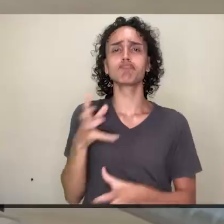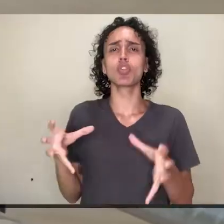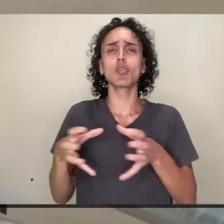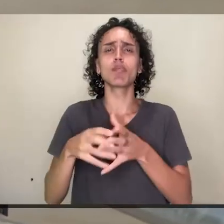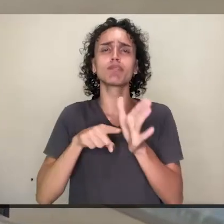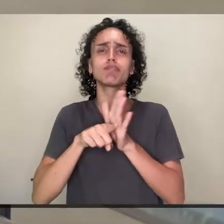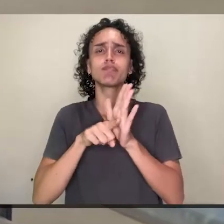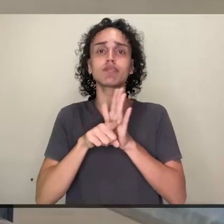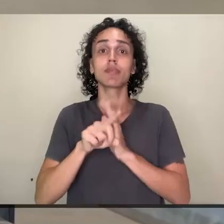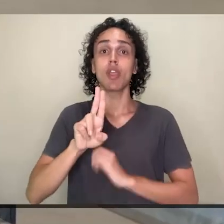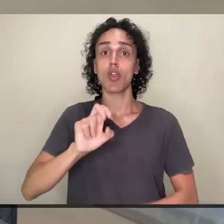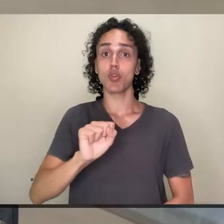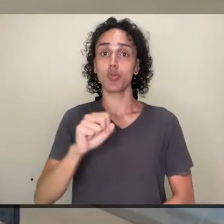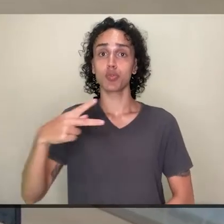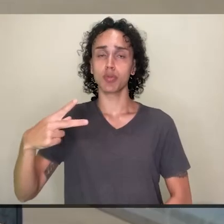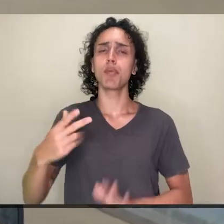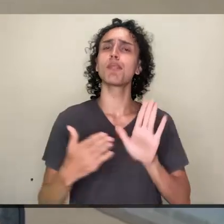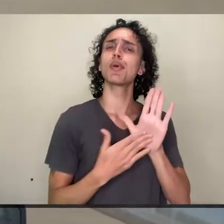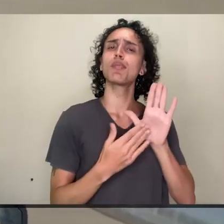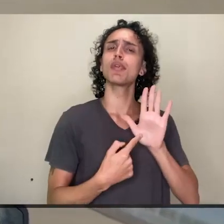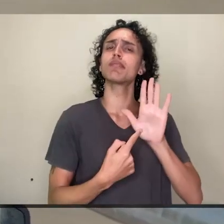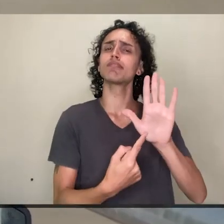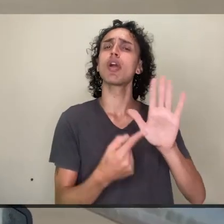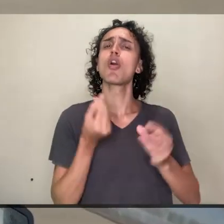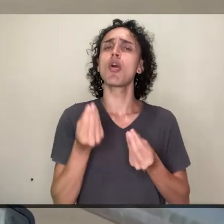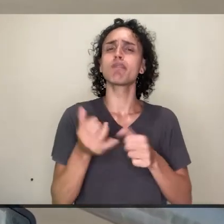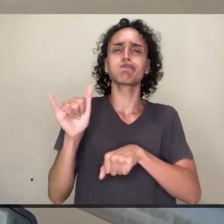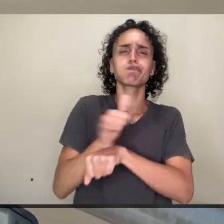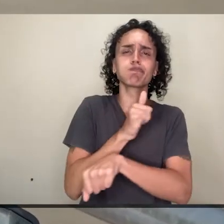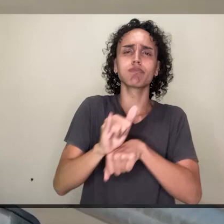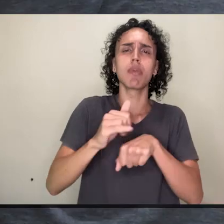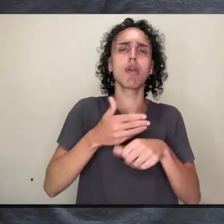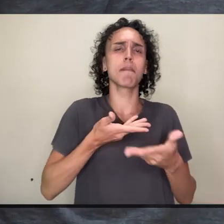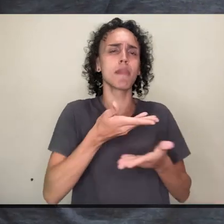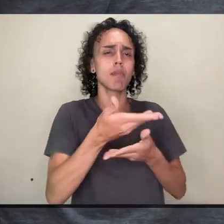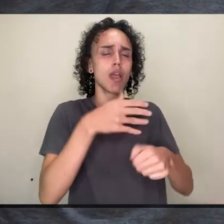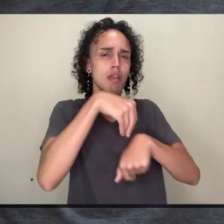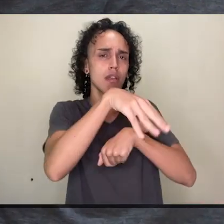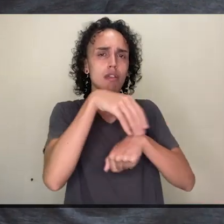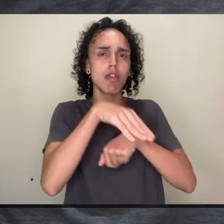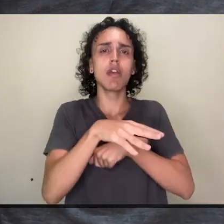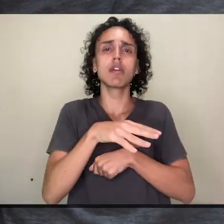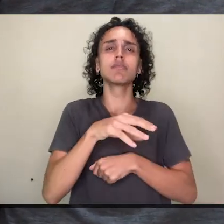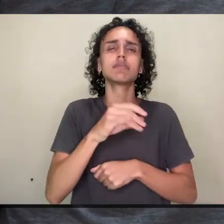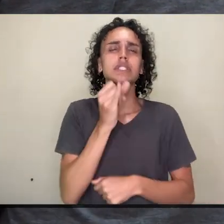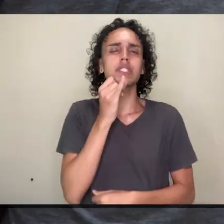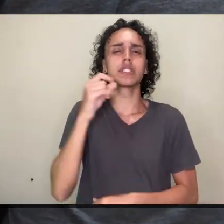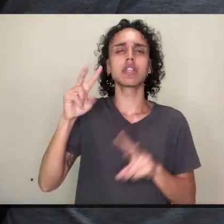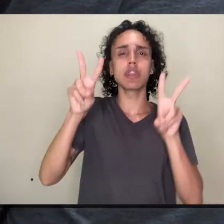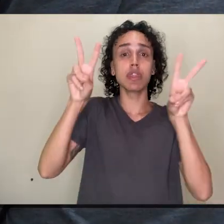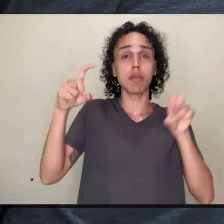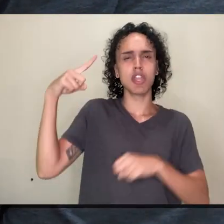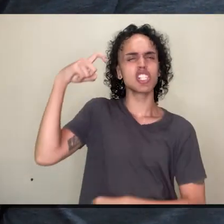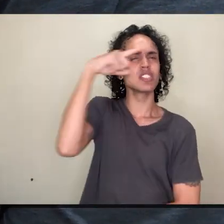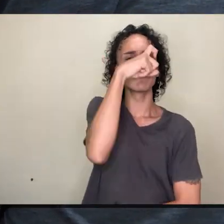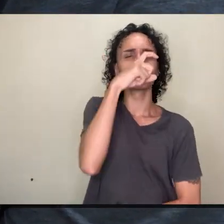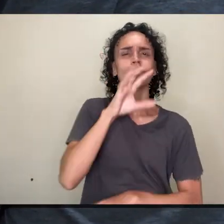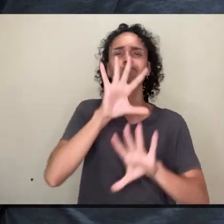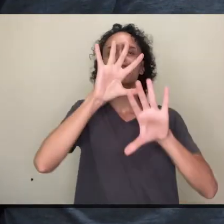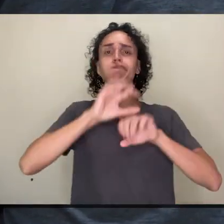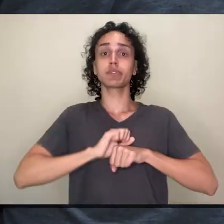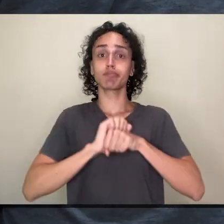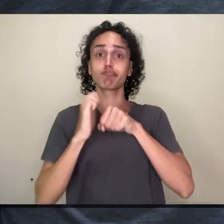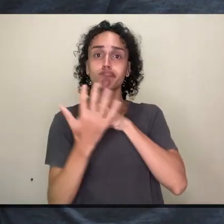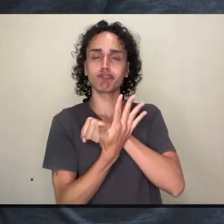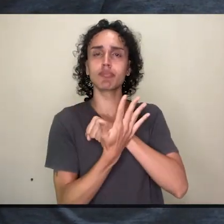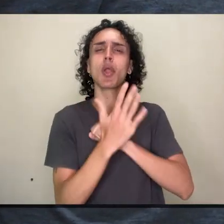Paulo propõem uma reflexão sobre como se comunicar com uma criança acerca de temas delicados, como a perda de um parente próximo